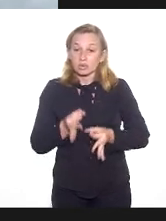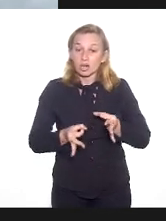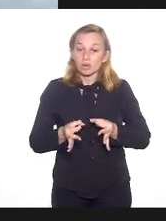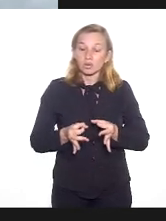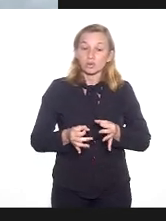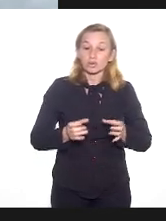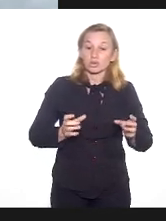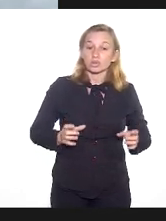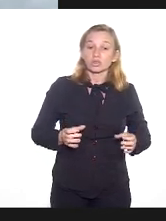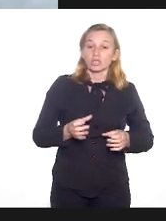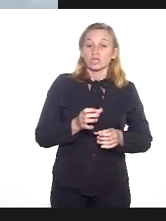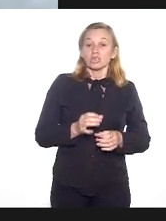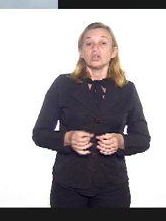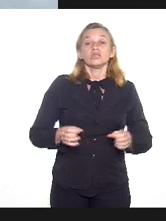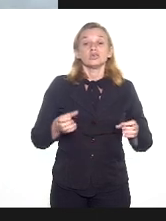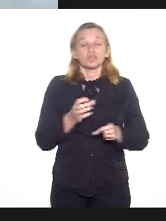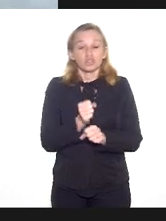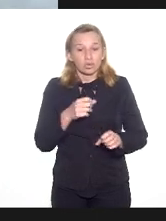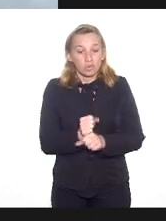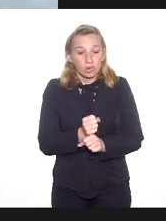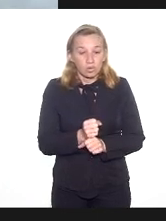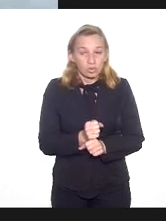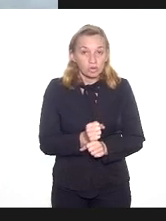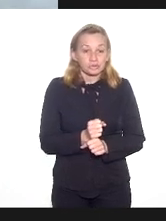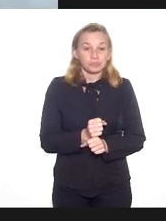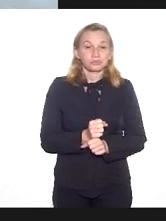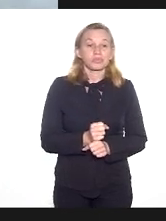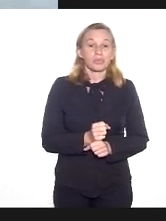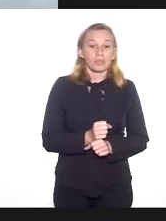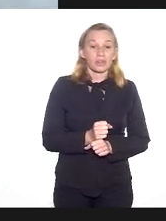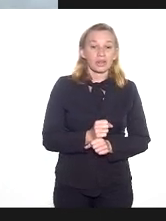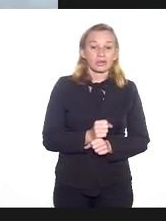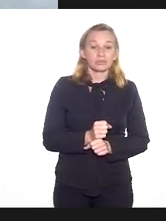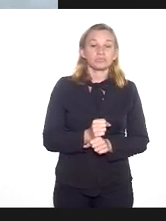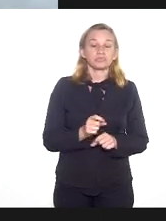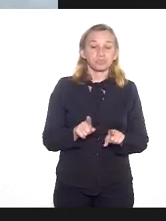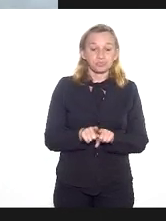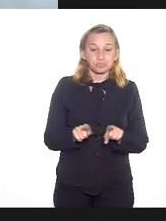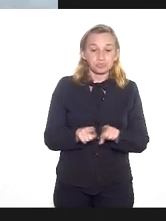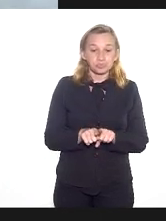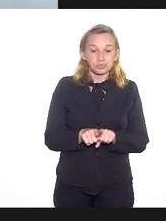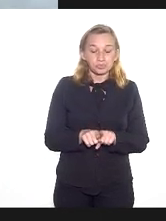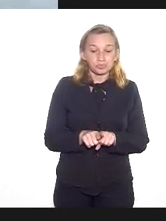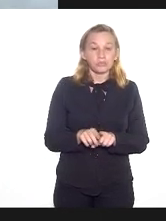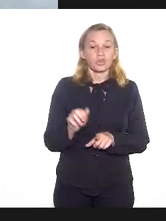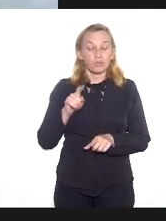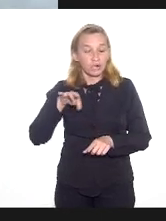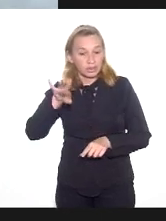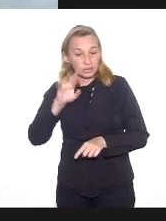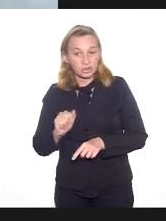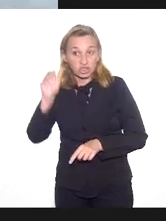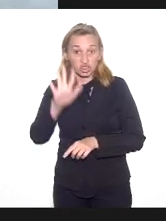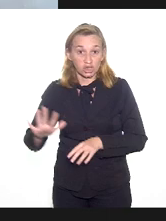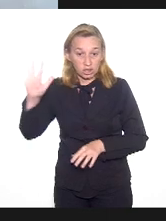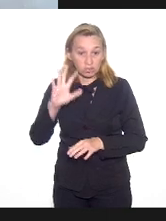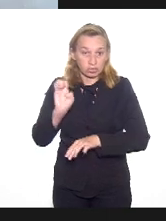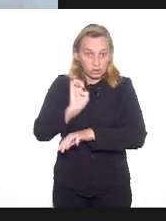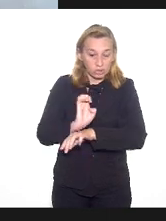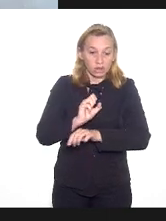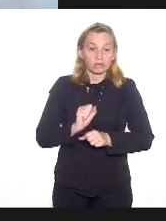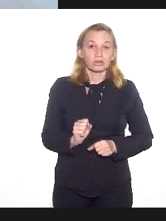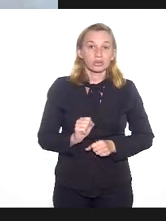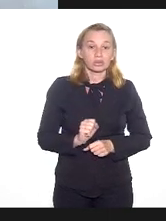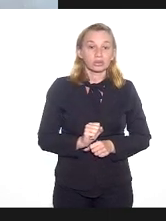Justiça, pelo Tribunal de Contas e chanceladas pela Procuradoria-Geral do Estado